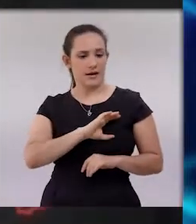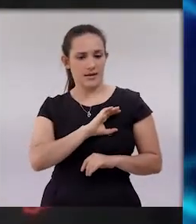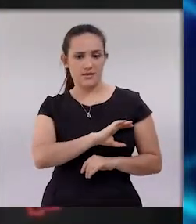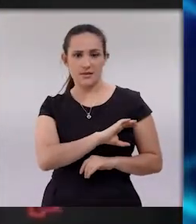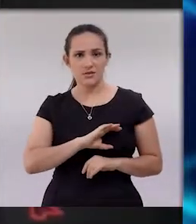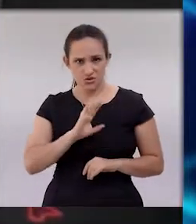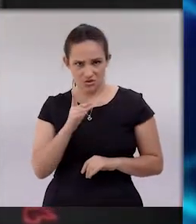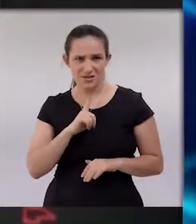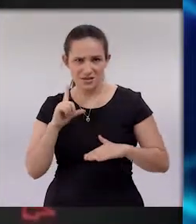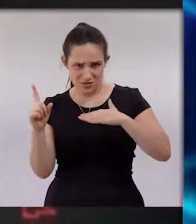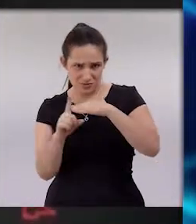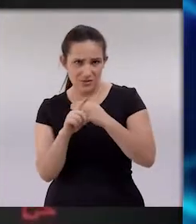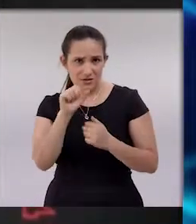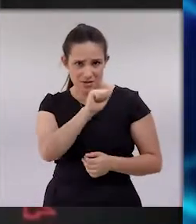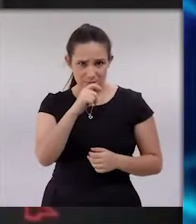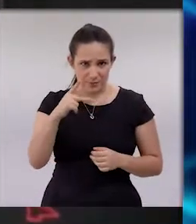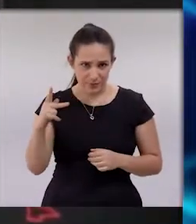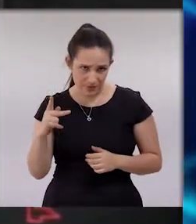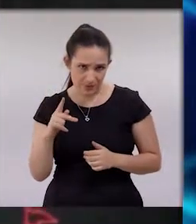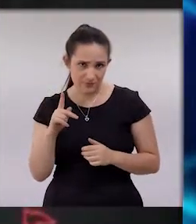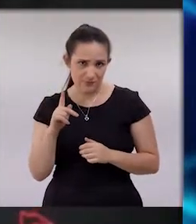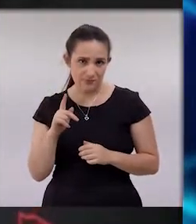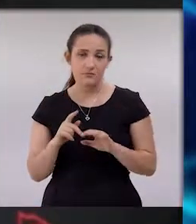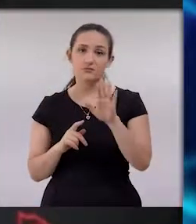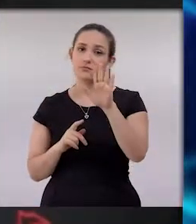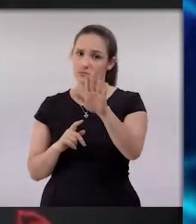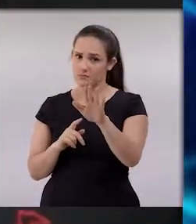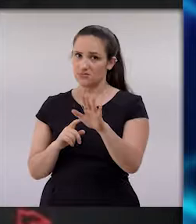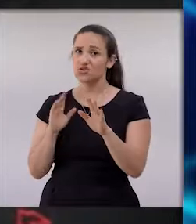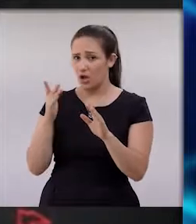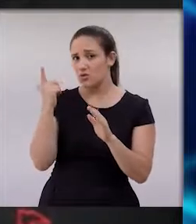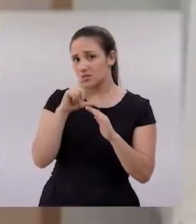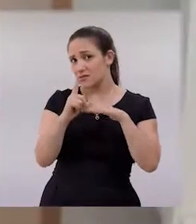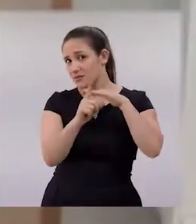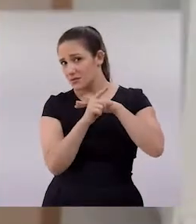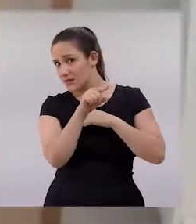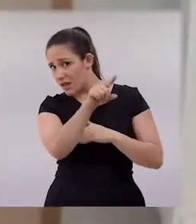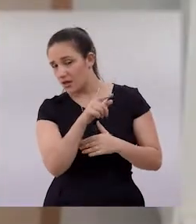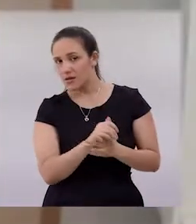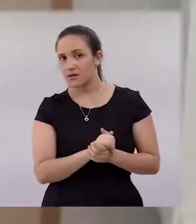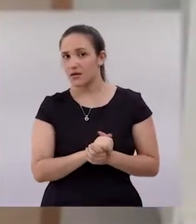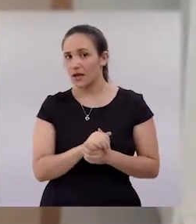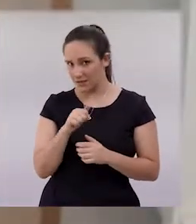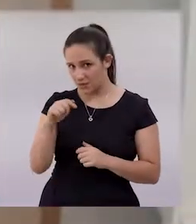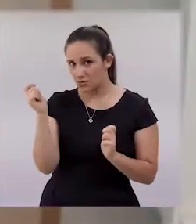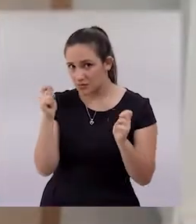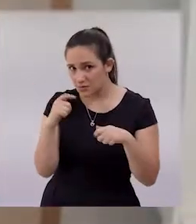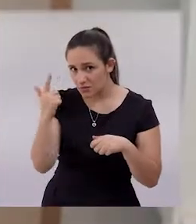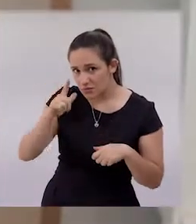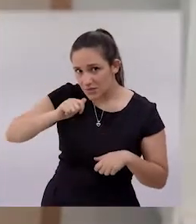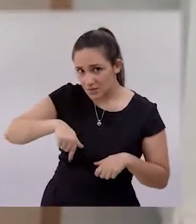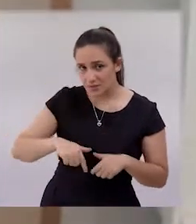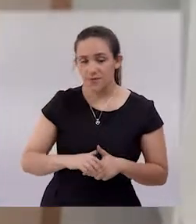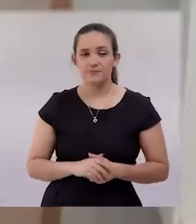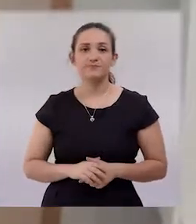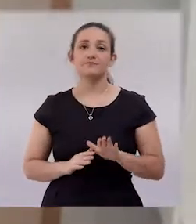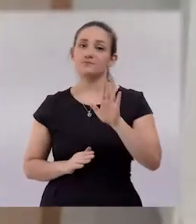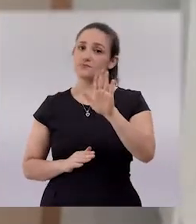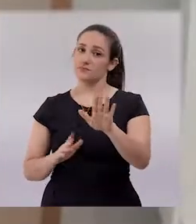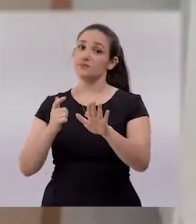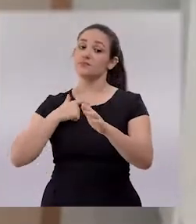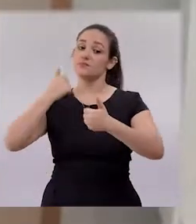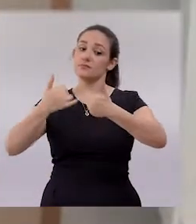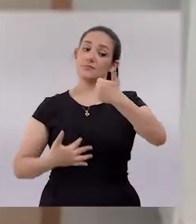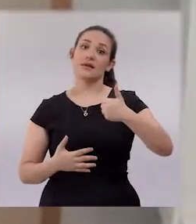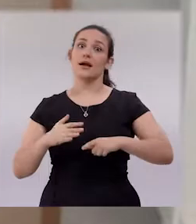teleconsulta, né, por meio de aplicativos. Hoje já podemos fazer isso aqui no Brasil? É bom a gente fazer uma ampliação do leque